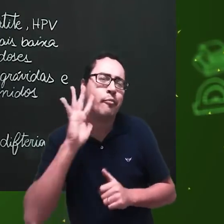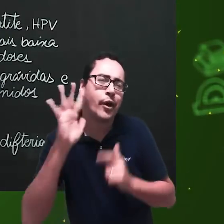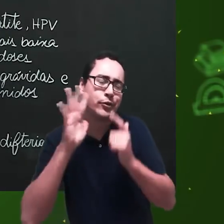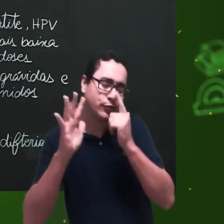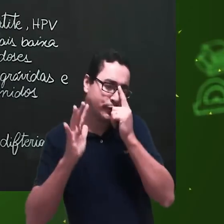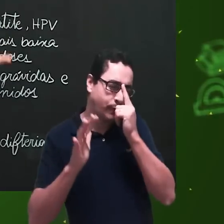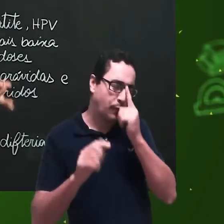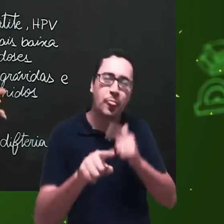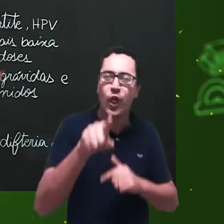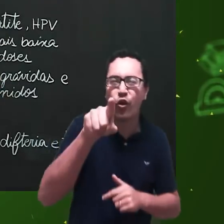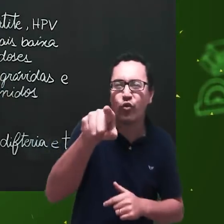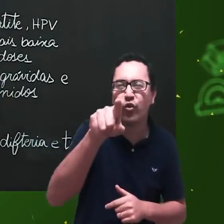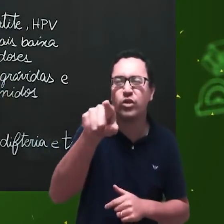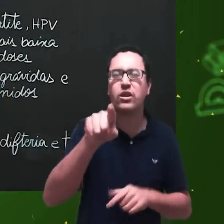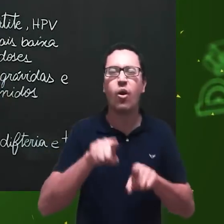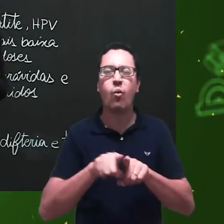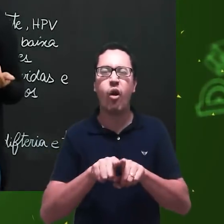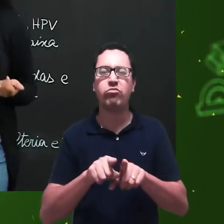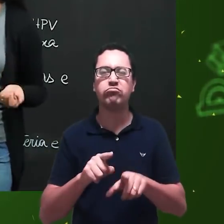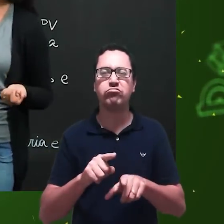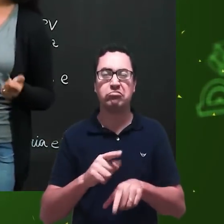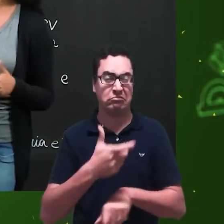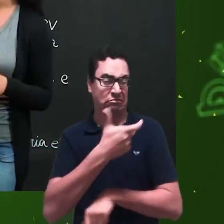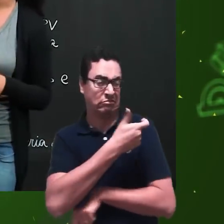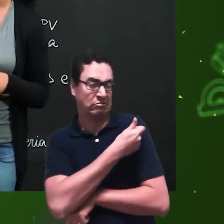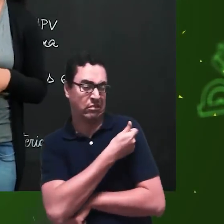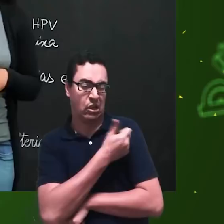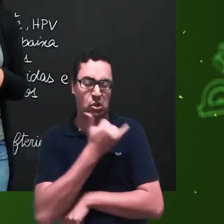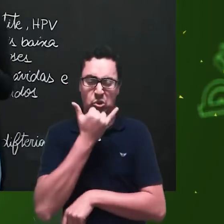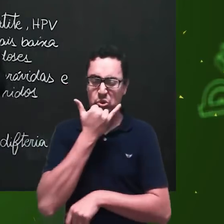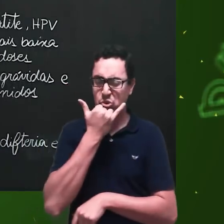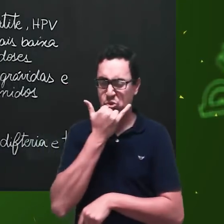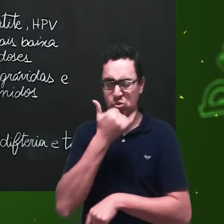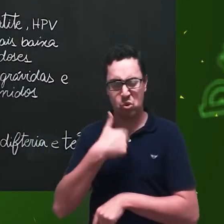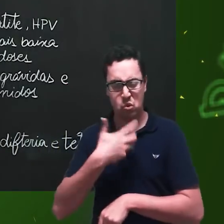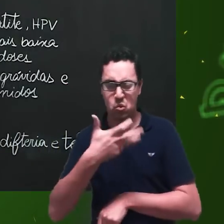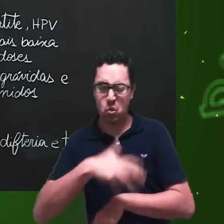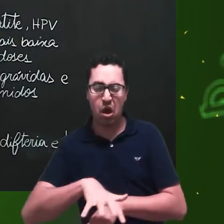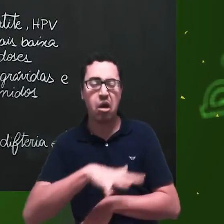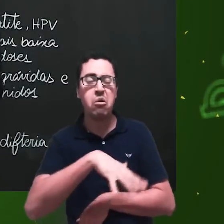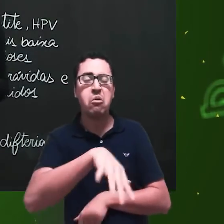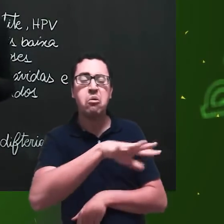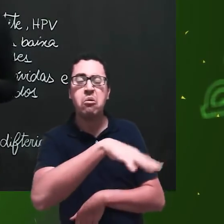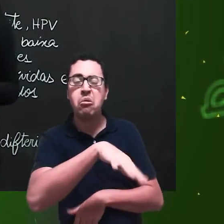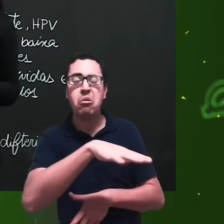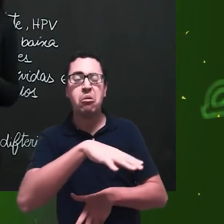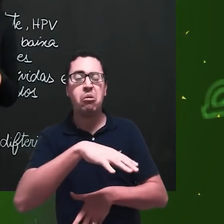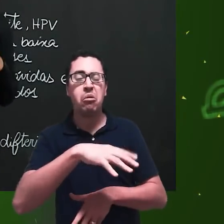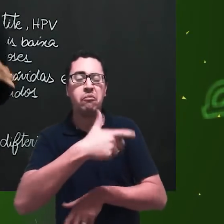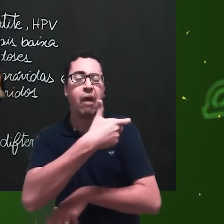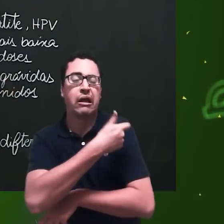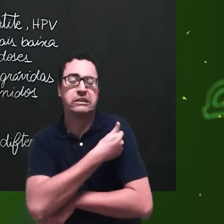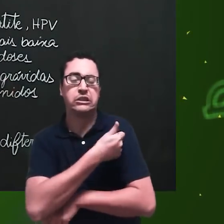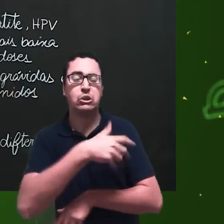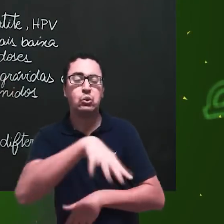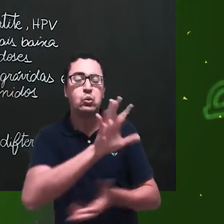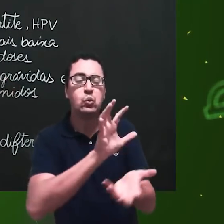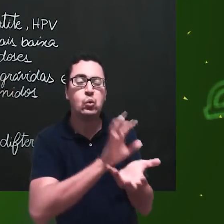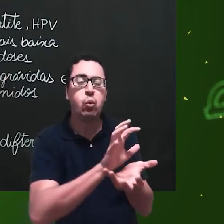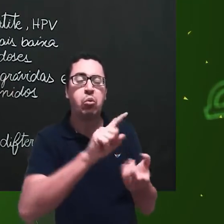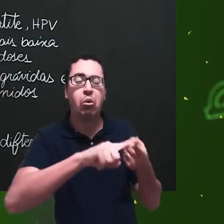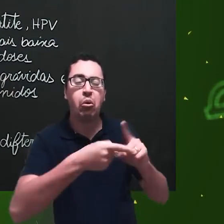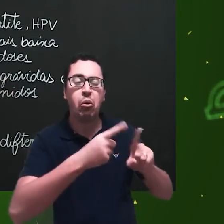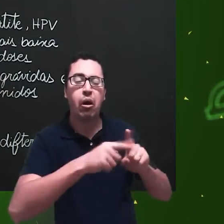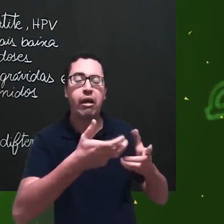que você é meio assim com vacina, você fala, ah, eu acho que eu não vou tomar não, esse monte de vacina, eu acho que esse pessoal quer deixar a